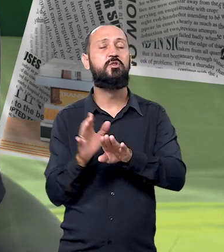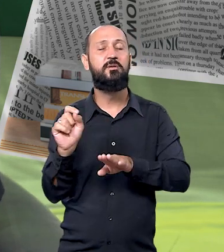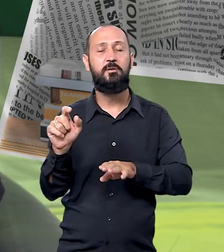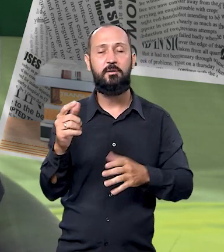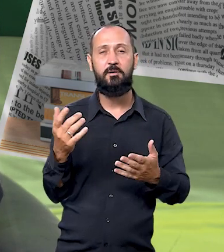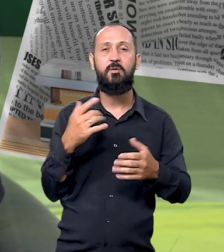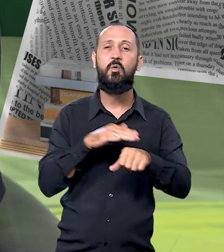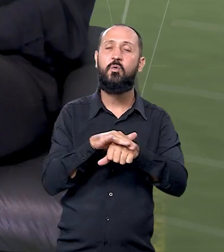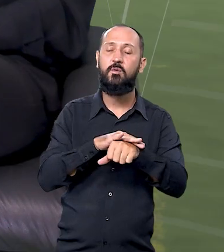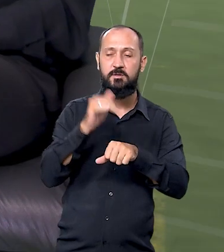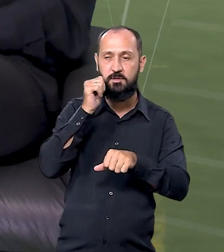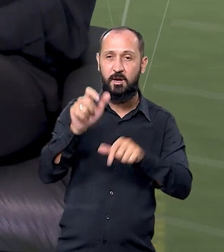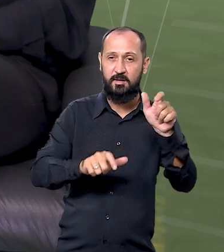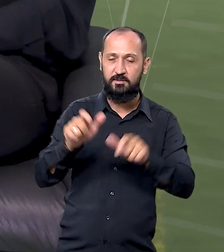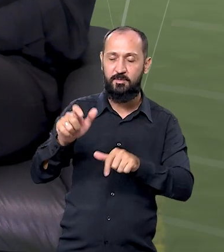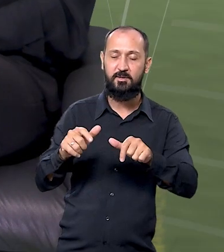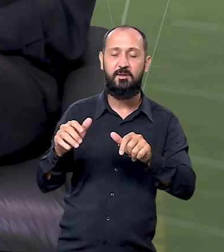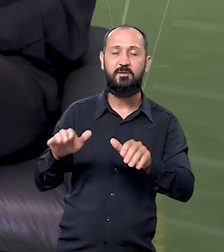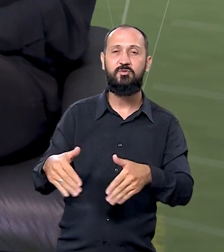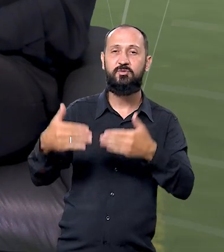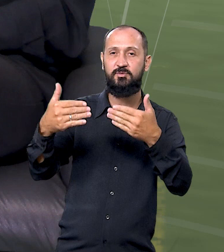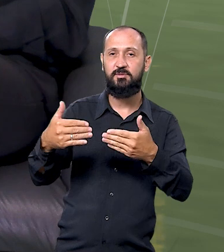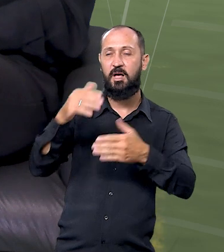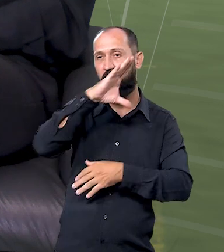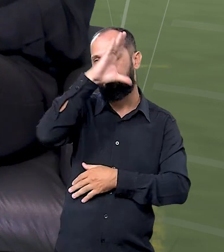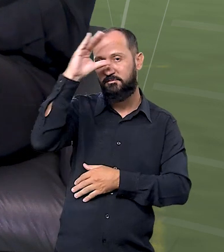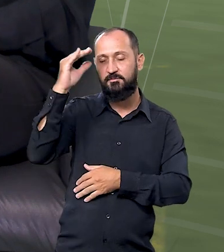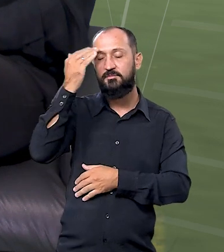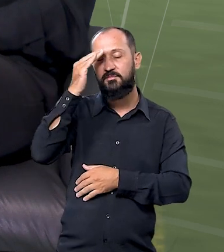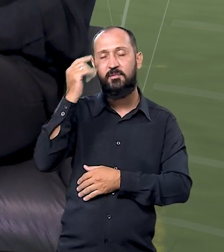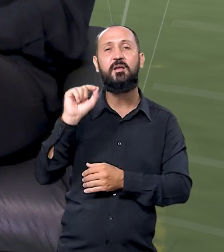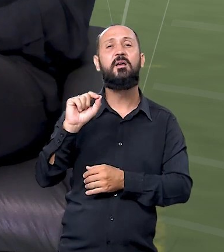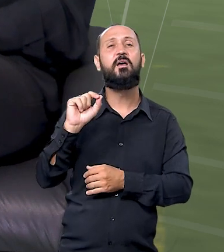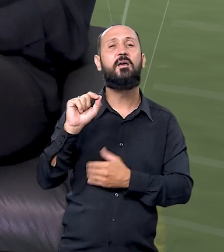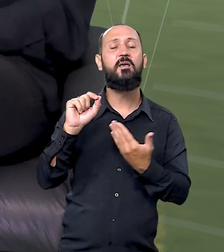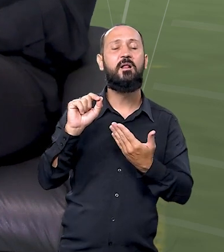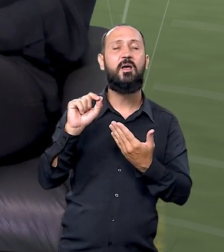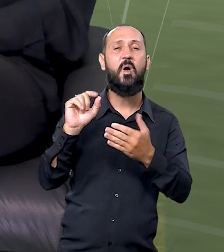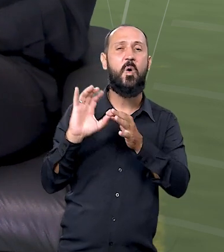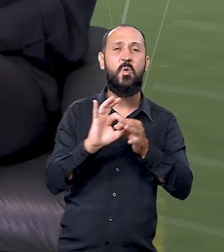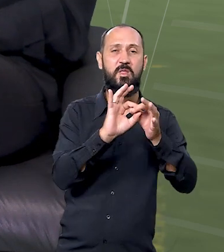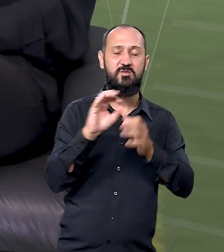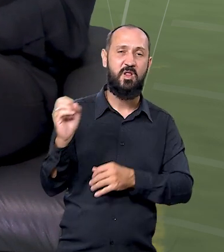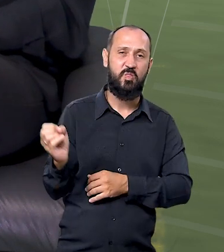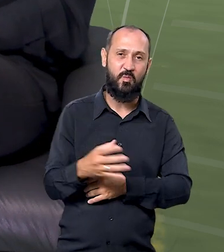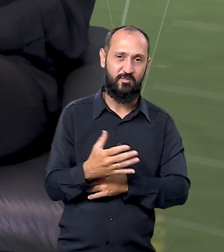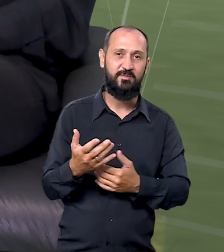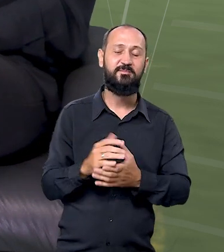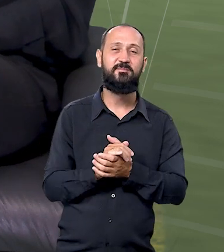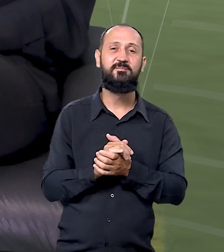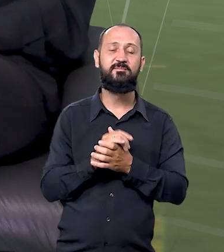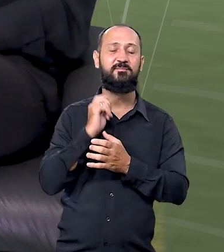para dentro da unidade, falar com as meninas, adolescentes, entender o contexto delas, que para mim era novo,